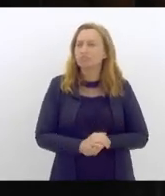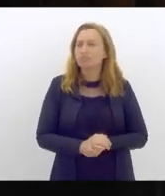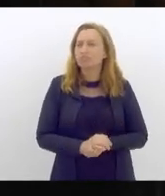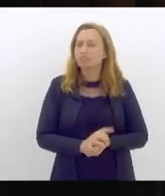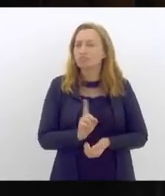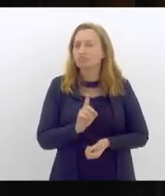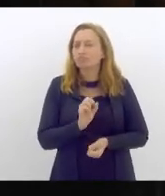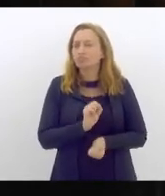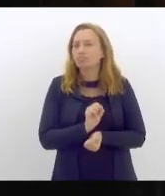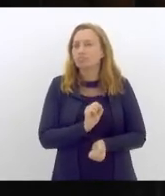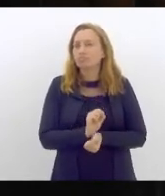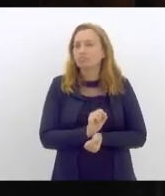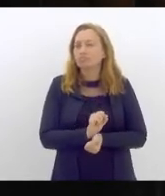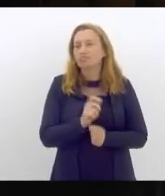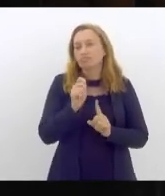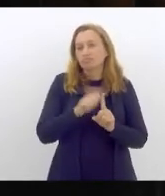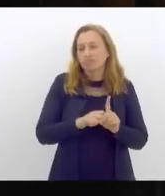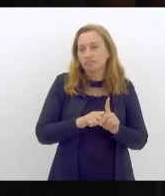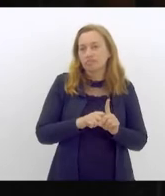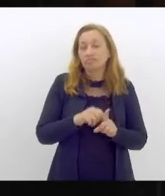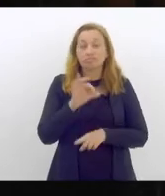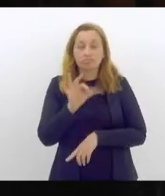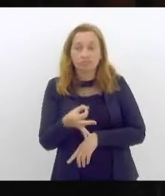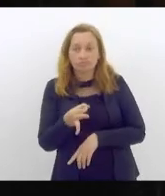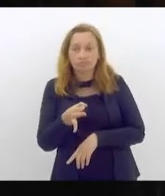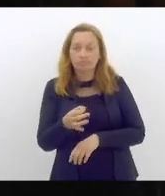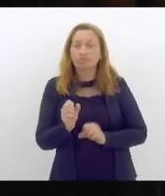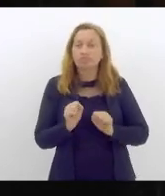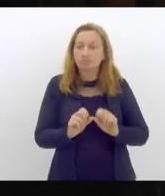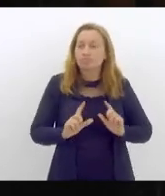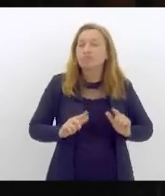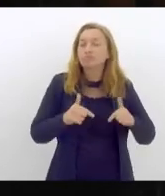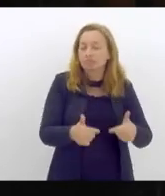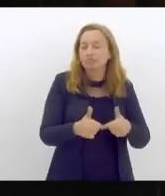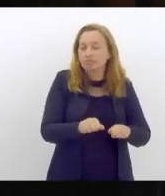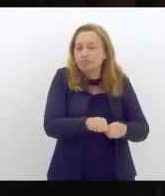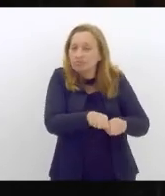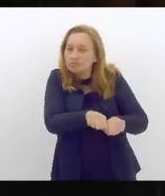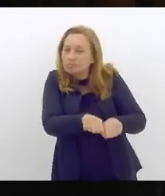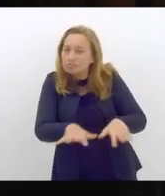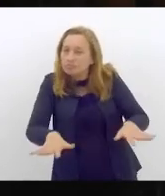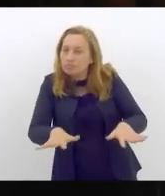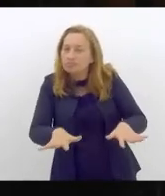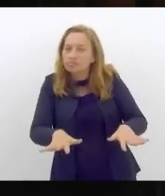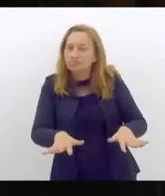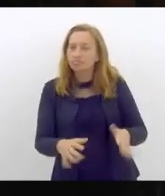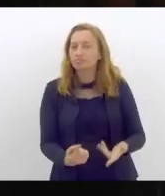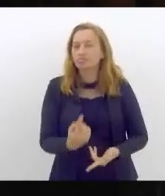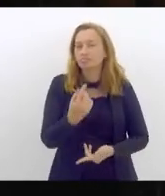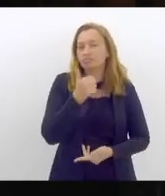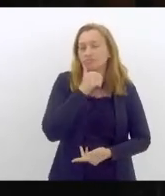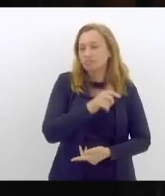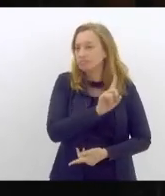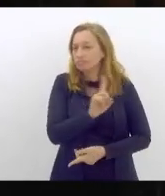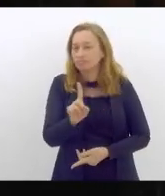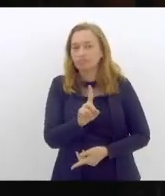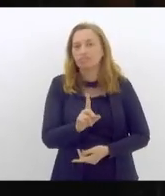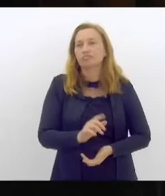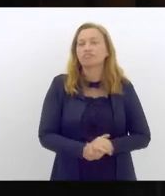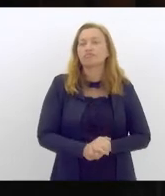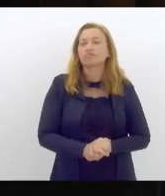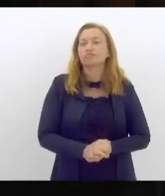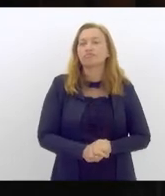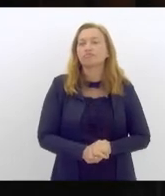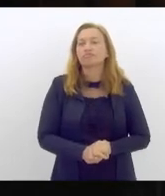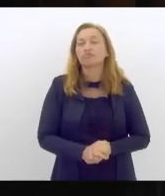vai esperar que chegue um mês específico para poder proliferar em alguma mulher muito pelo contrário é